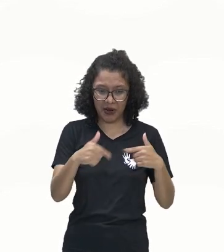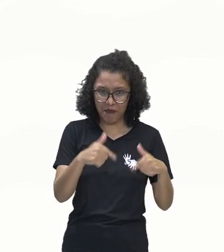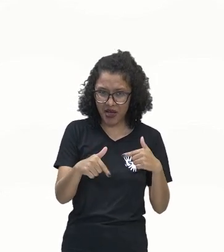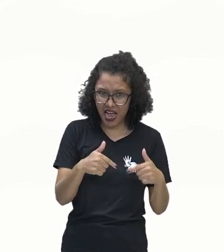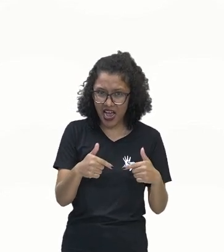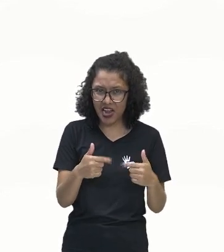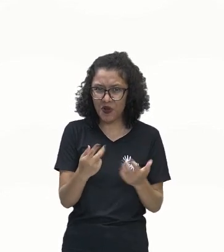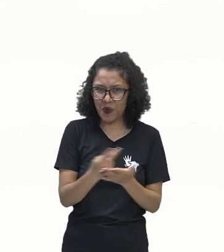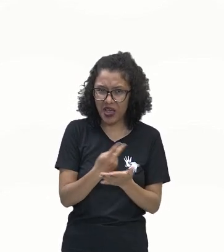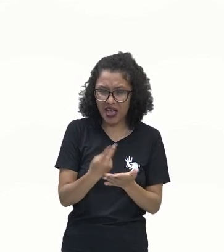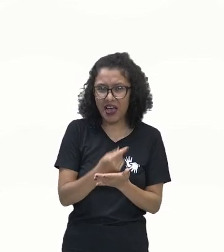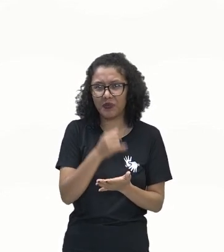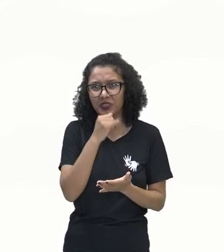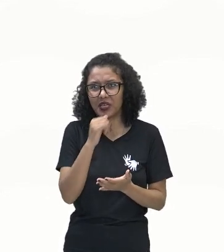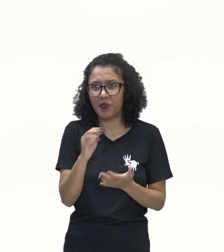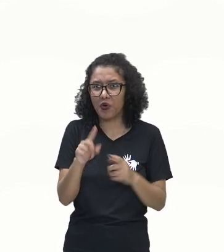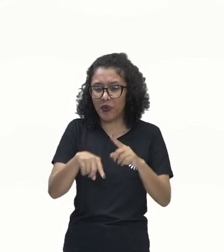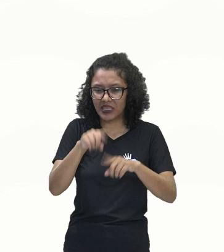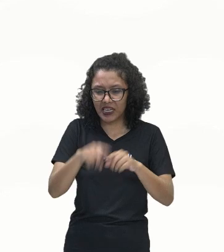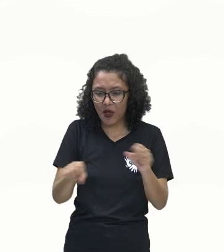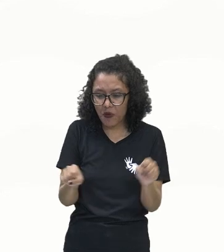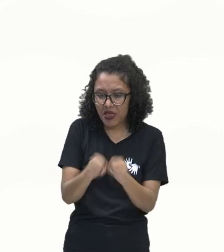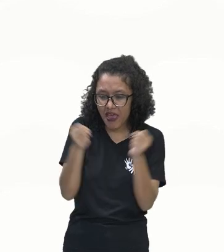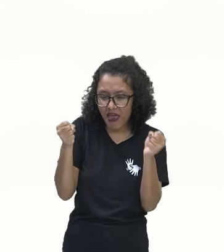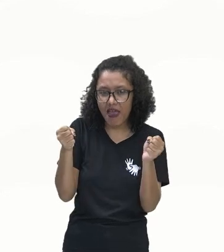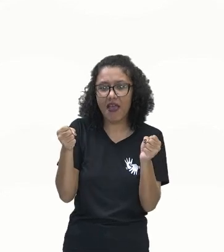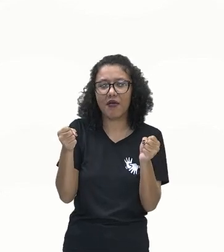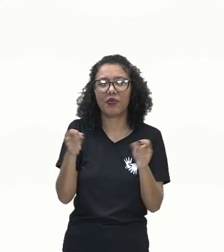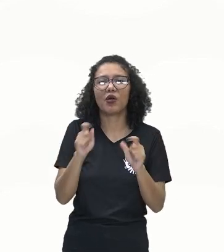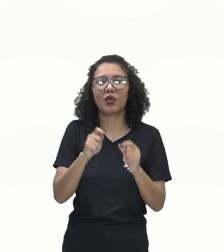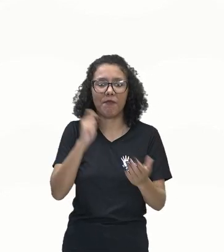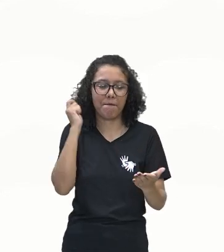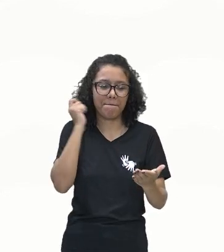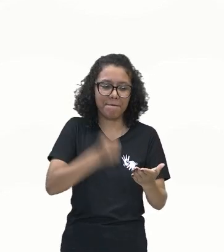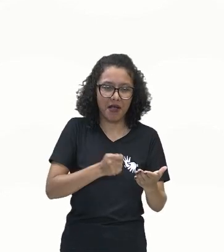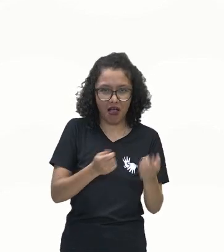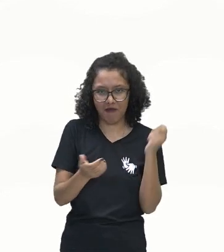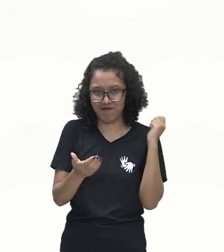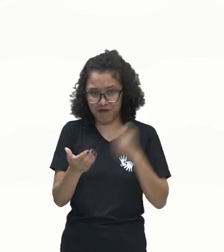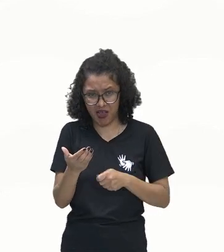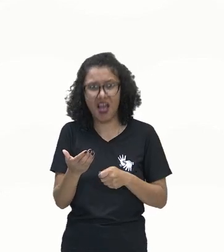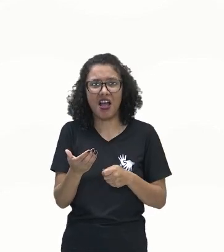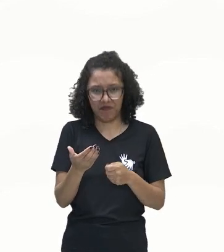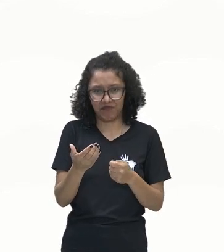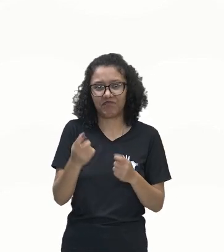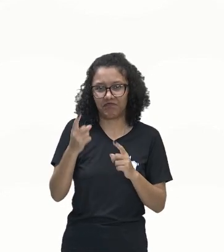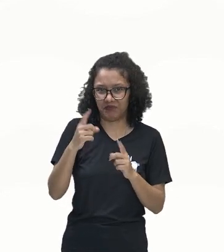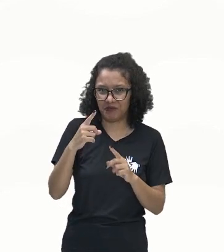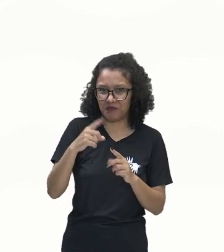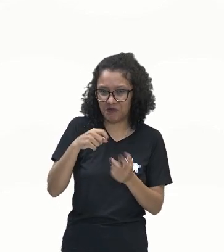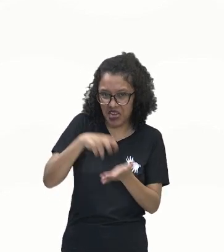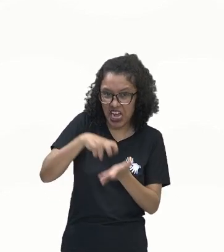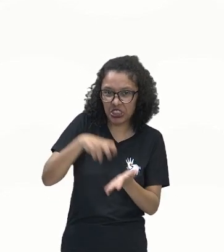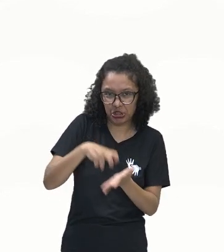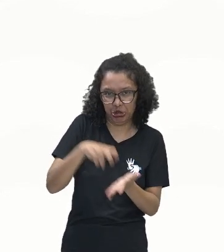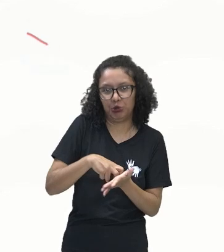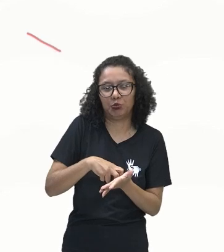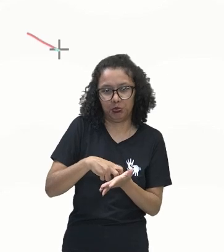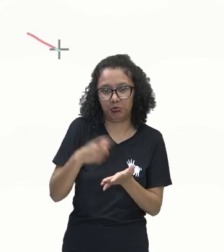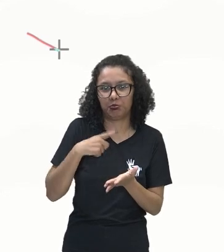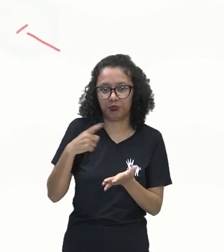sucedido, quebrasse algo do seu senhor, então ele sofreu esse tipo de castigo. O